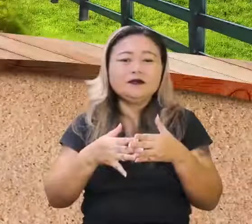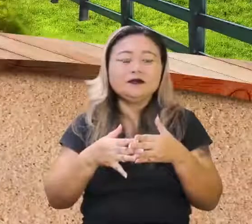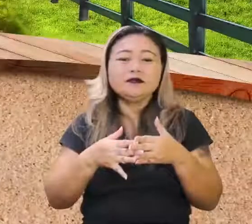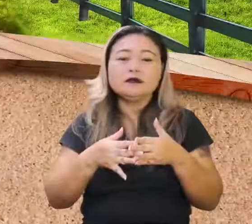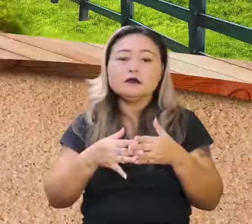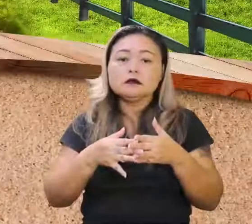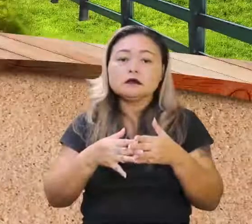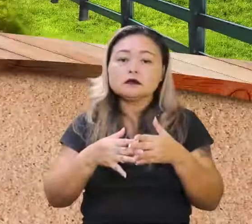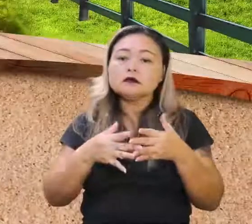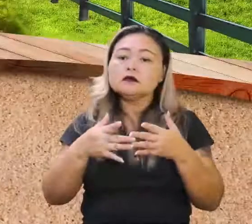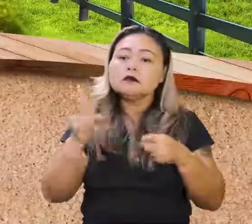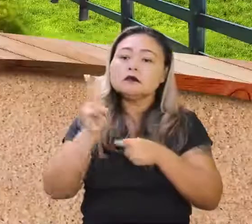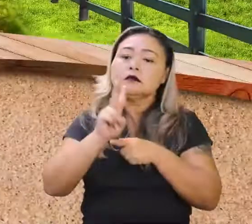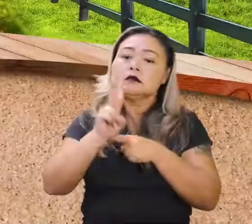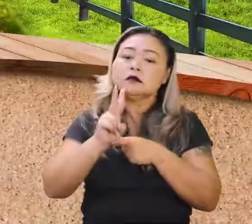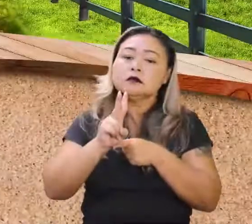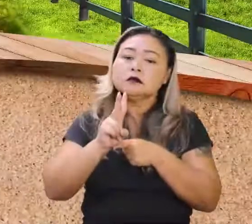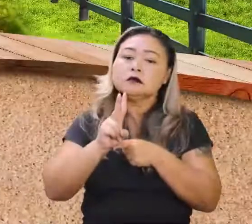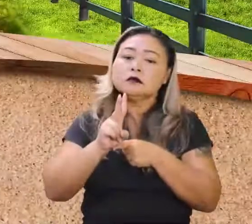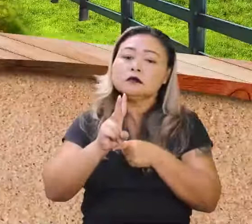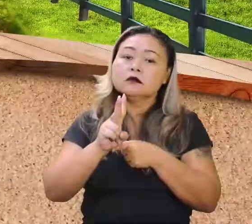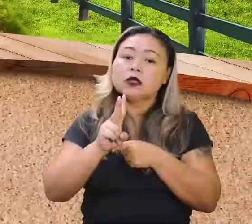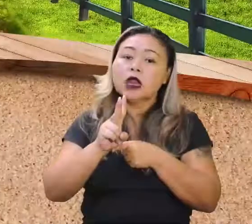Se você for fazer criação de